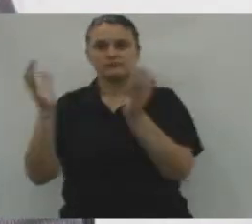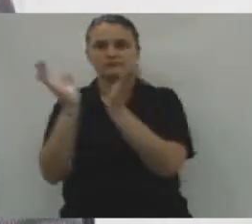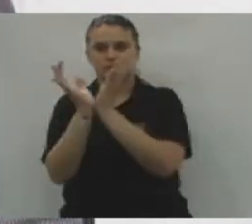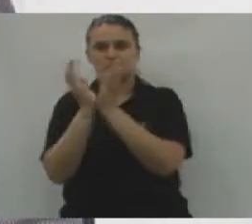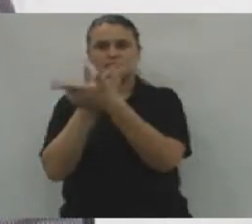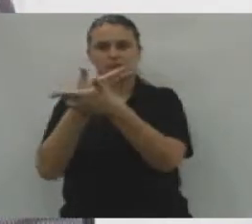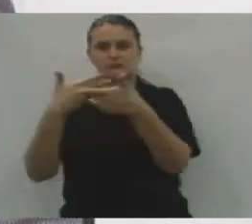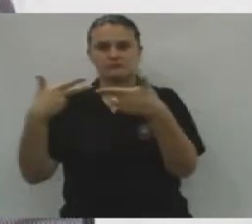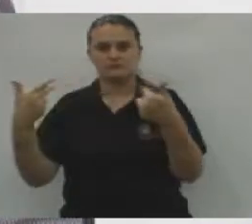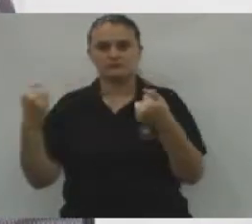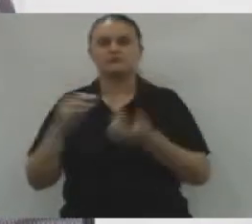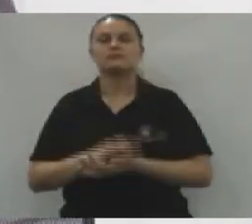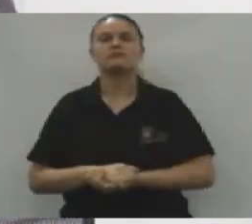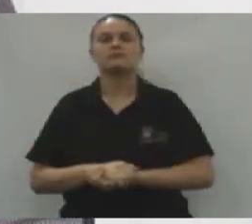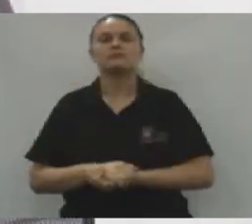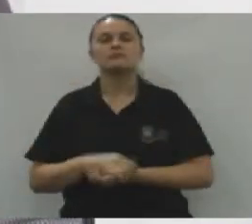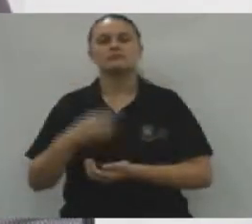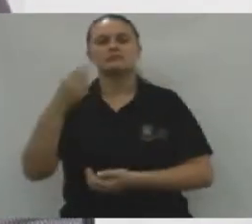com